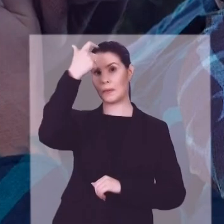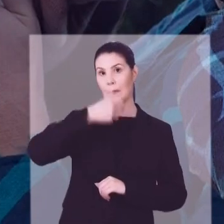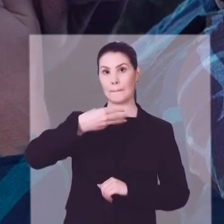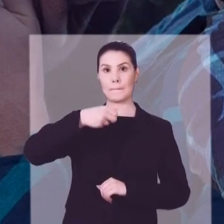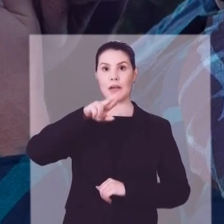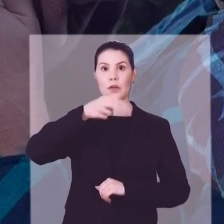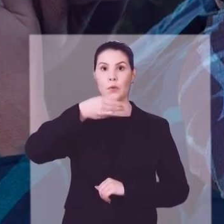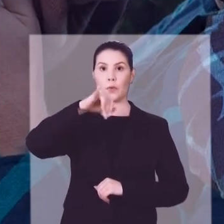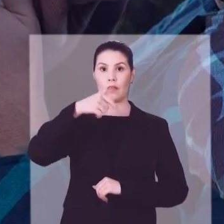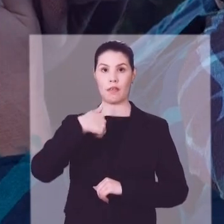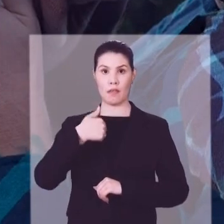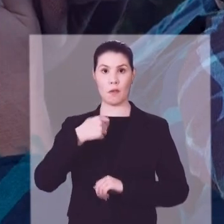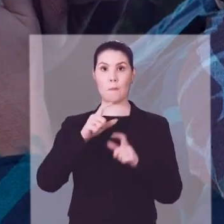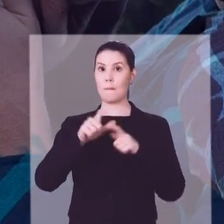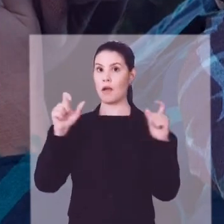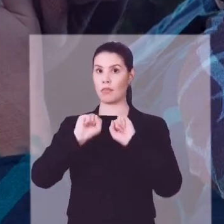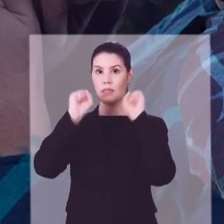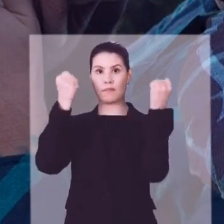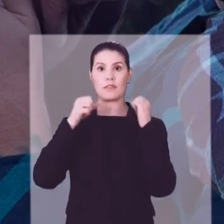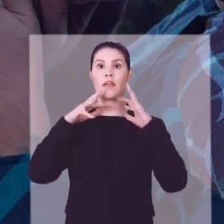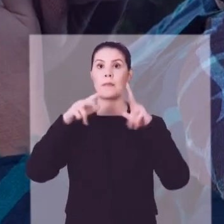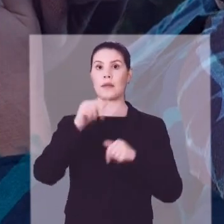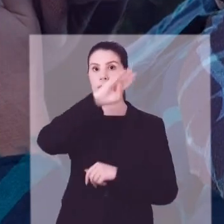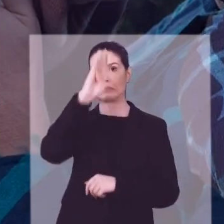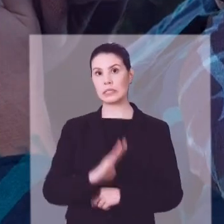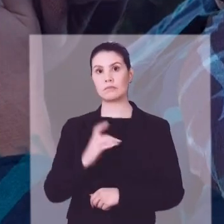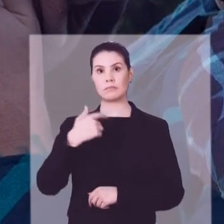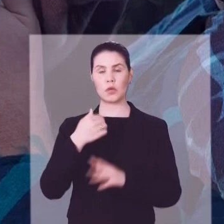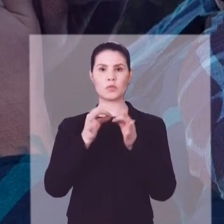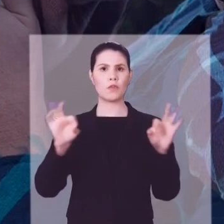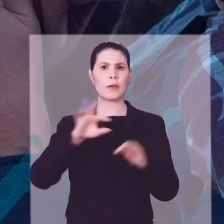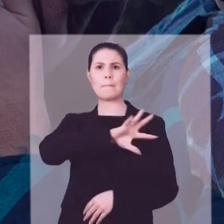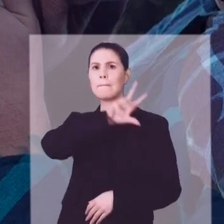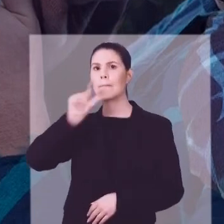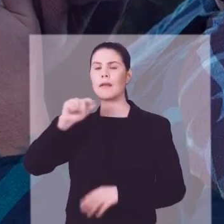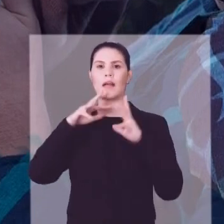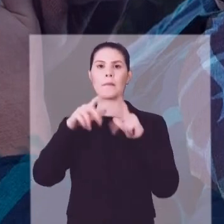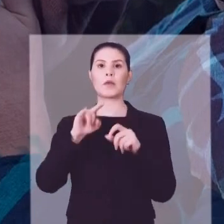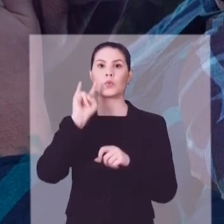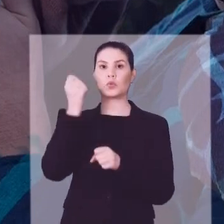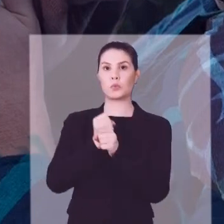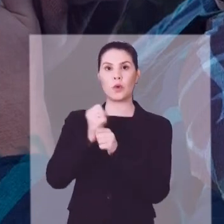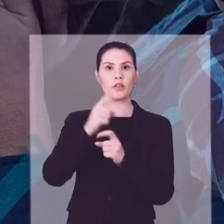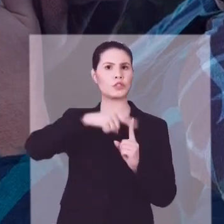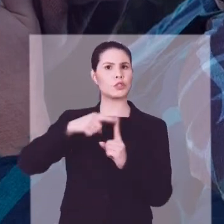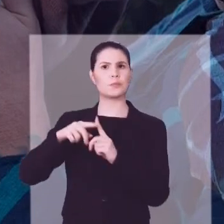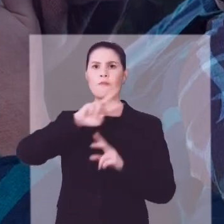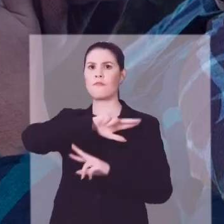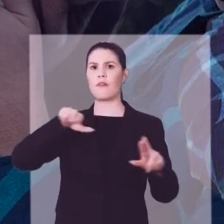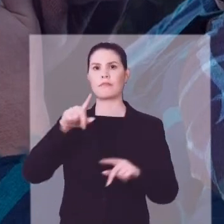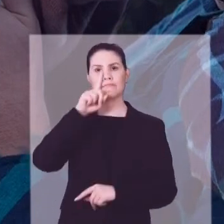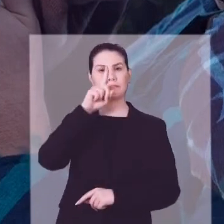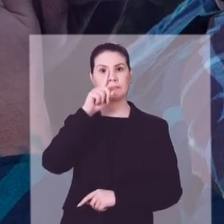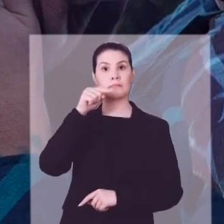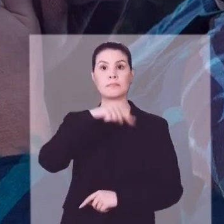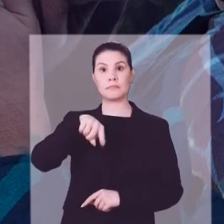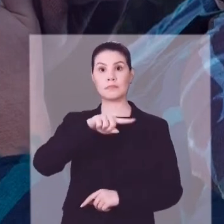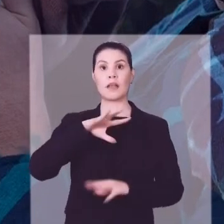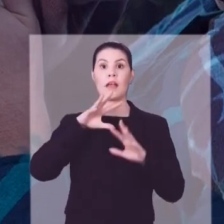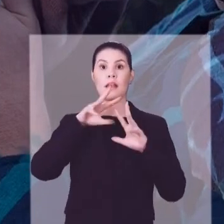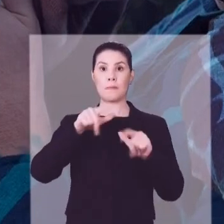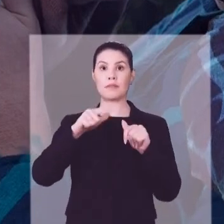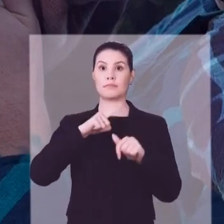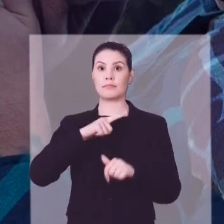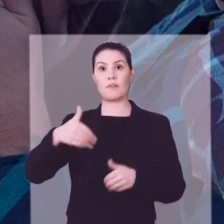Sou Rodrigo Maroni, o maior protetor de animais do Brasil. Salvei milhares de animais nos últimos anos de todos os tipos de crimes. Os